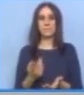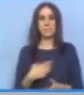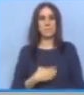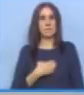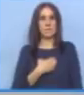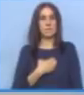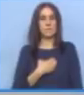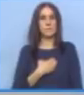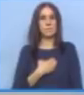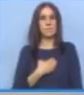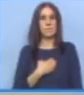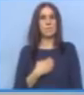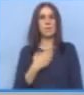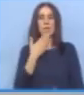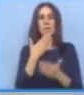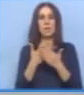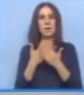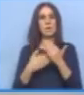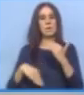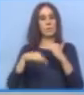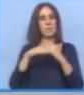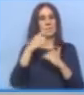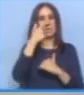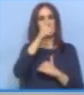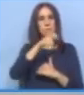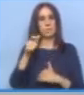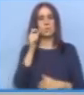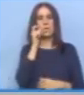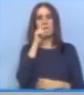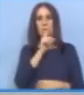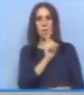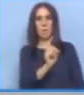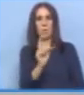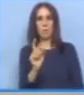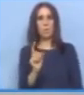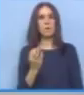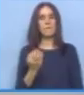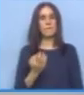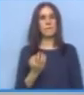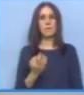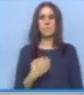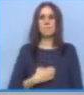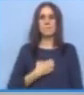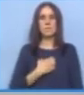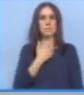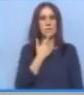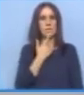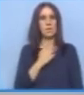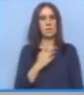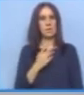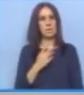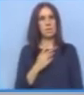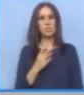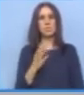significa a igualdade das pessoas, daqueles que são enviados, e para que signifique também que eles